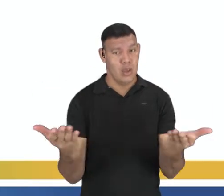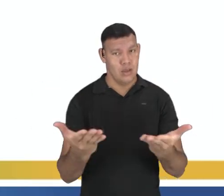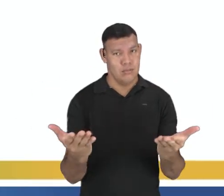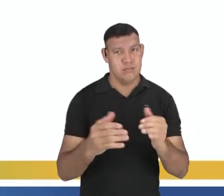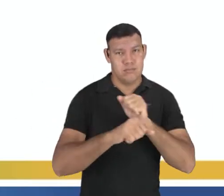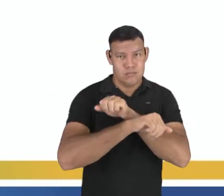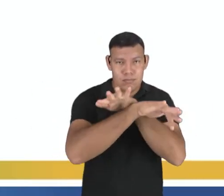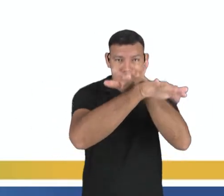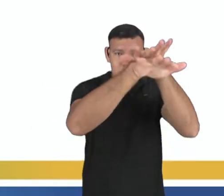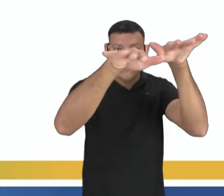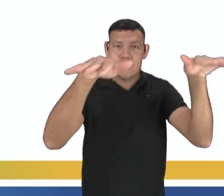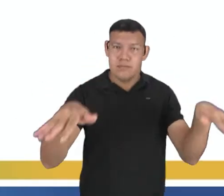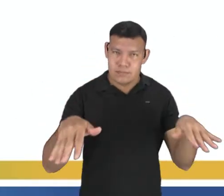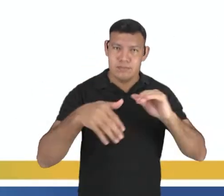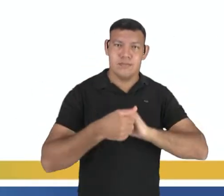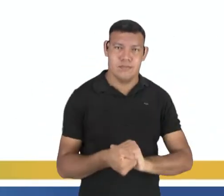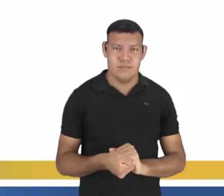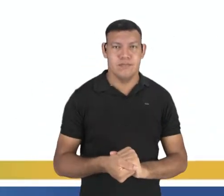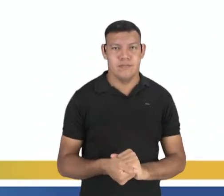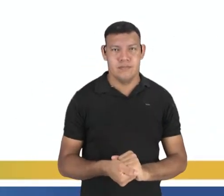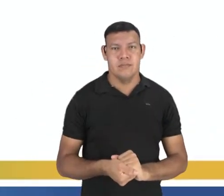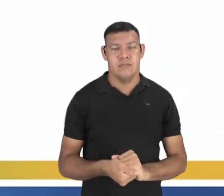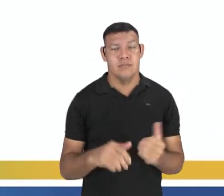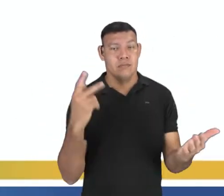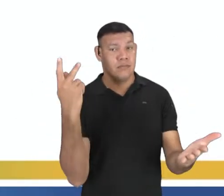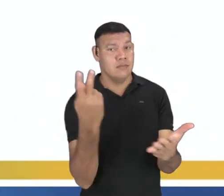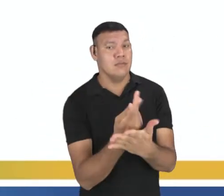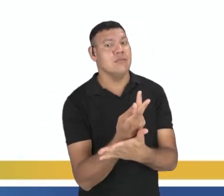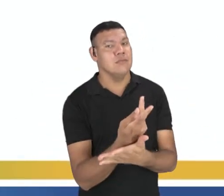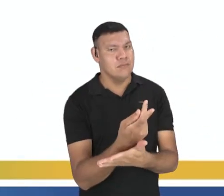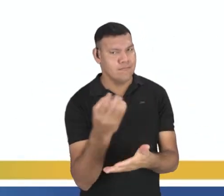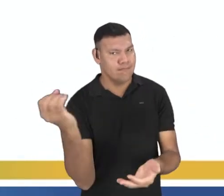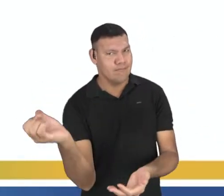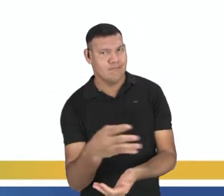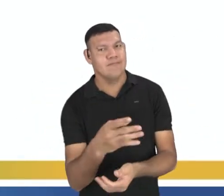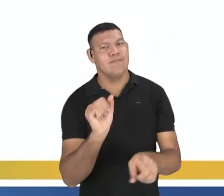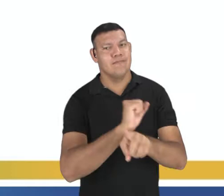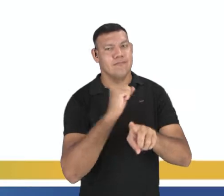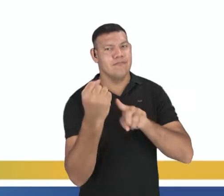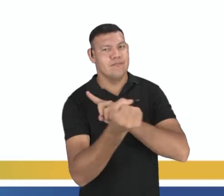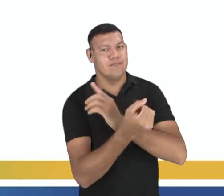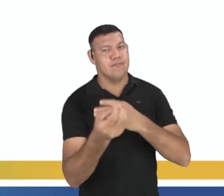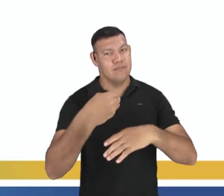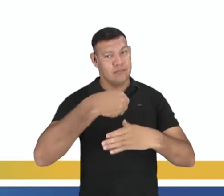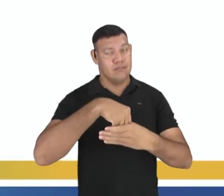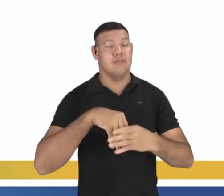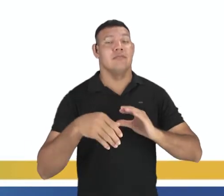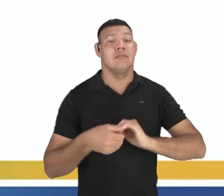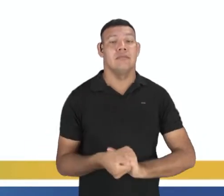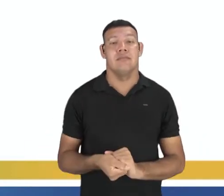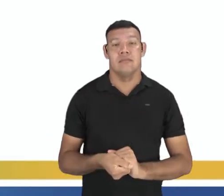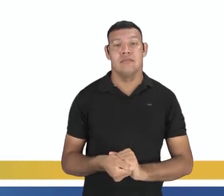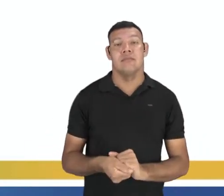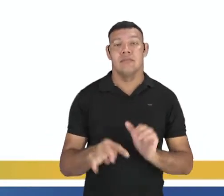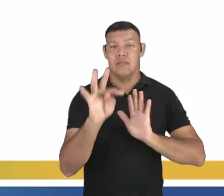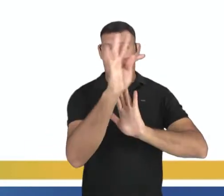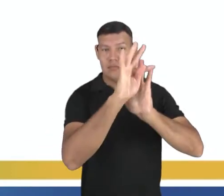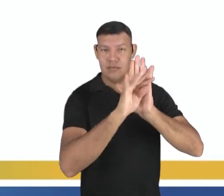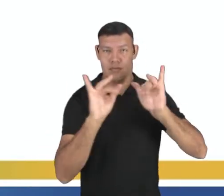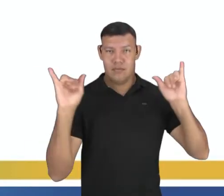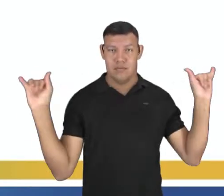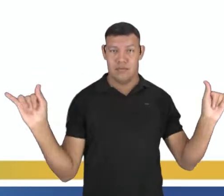de difundir o que acontece de novo na nossa sociedade. A composição de um